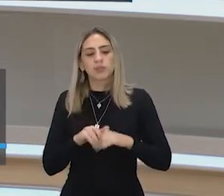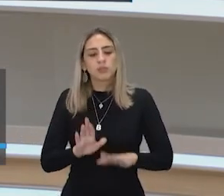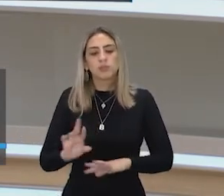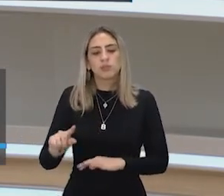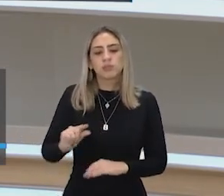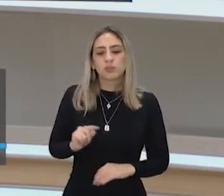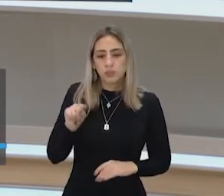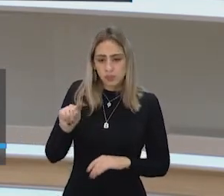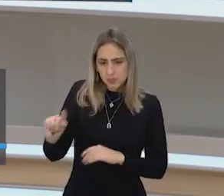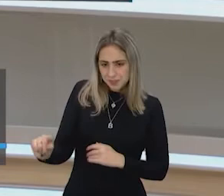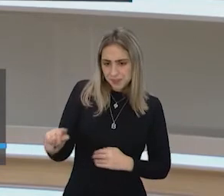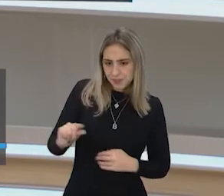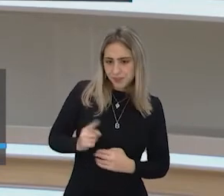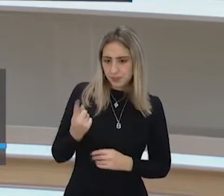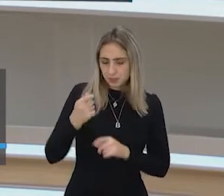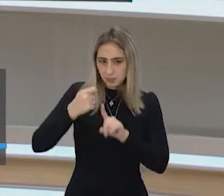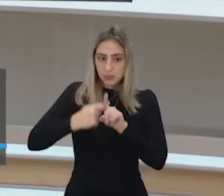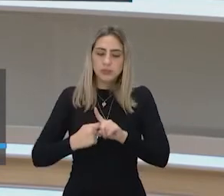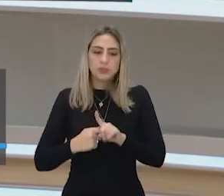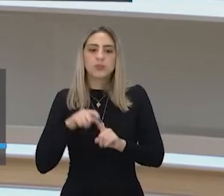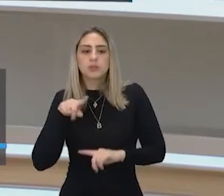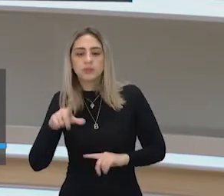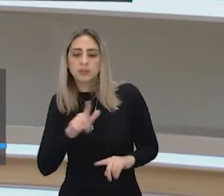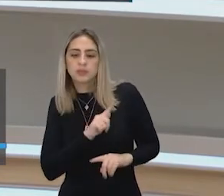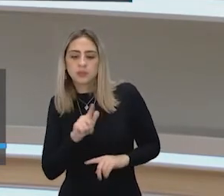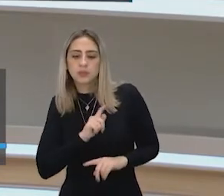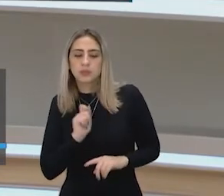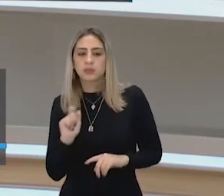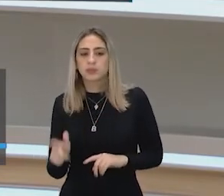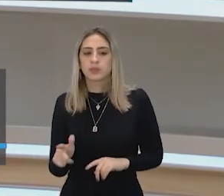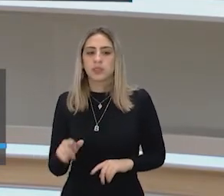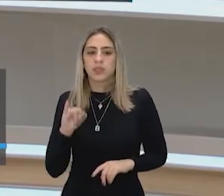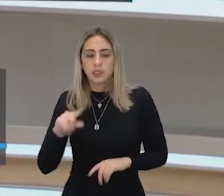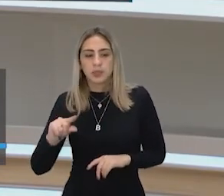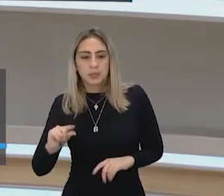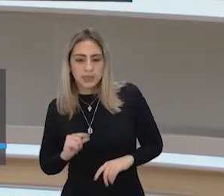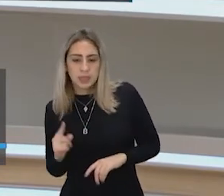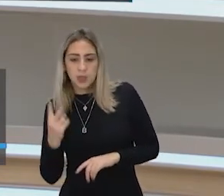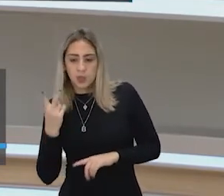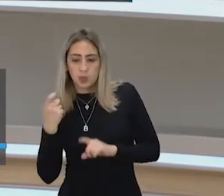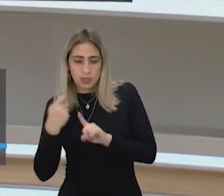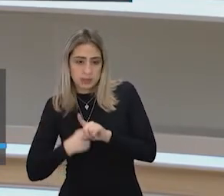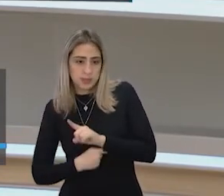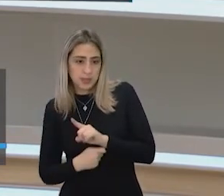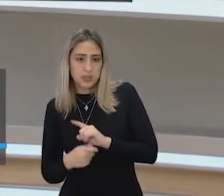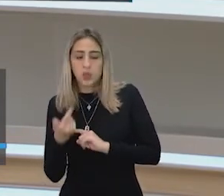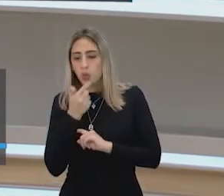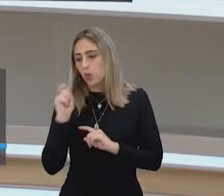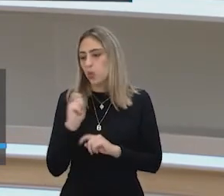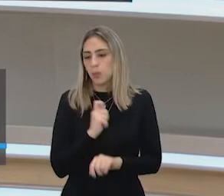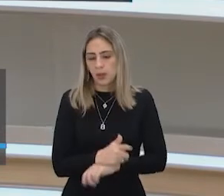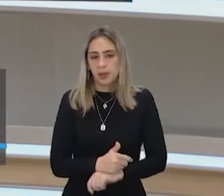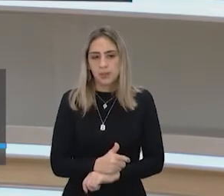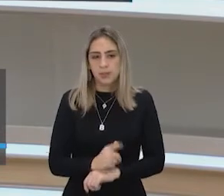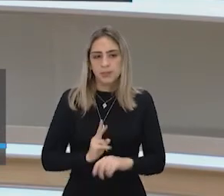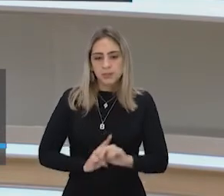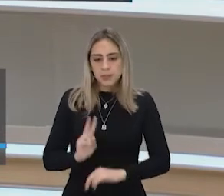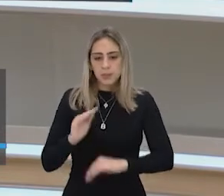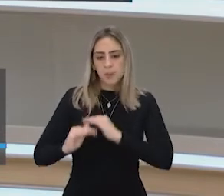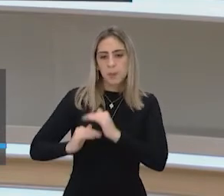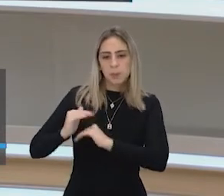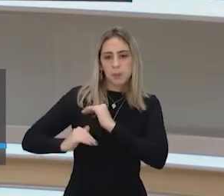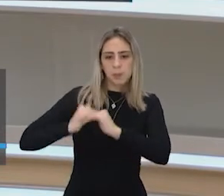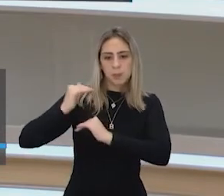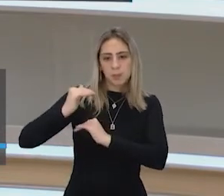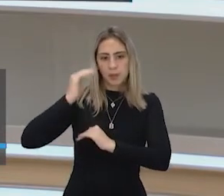você emprestar por um mês, você tem um pagamento. Se emprestar por 2 meses, outro pagamento. Então, vai sempre aumentando,